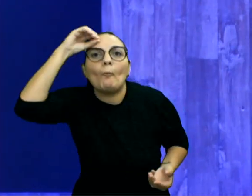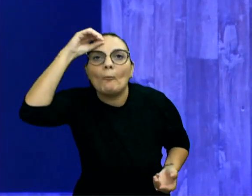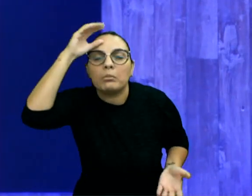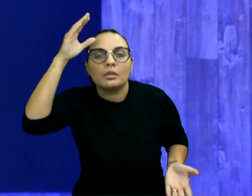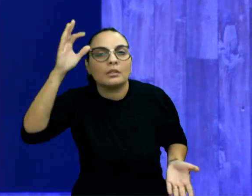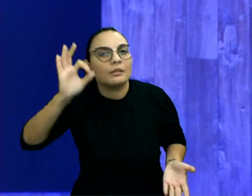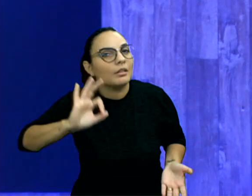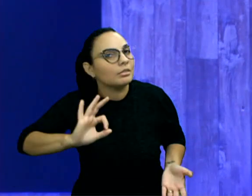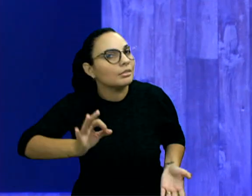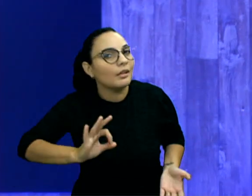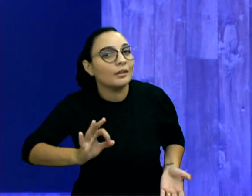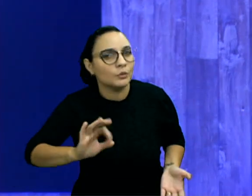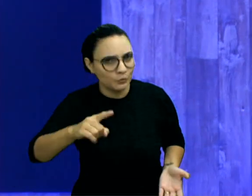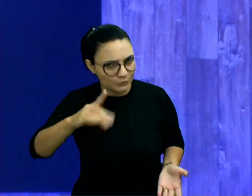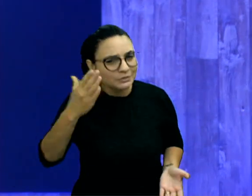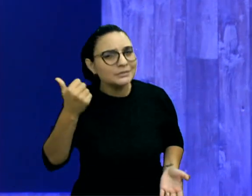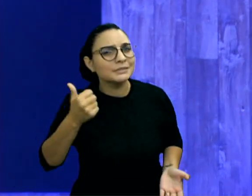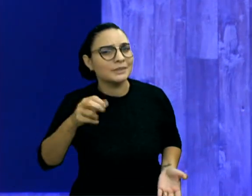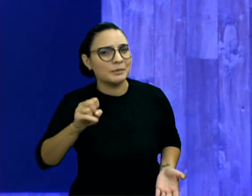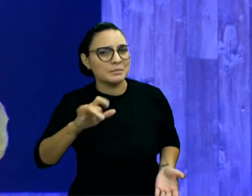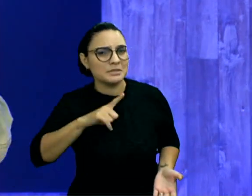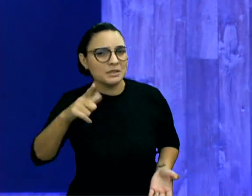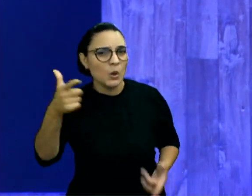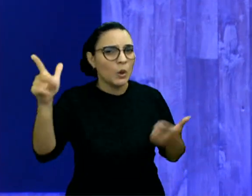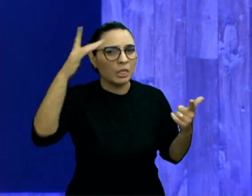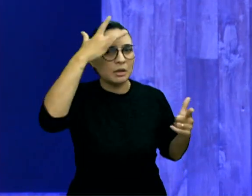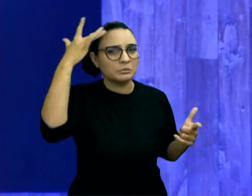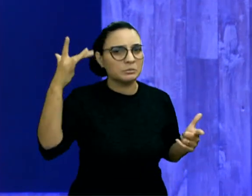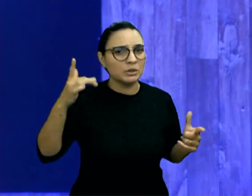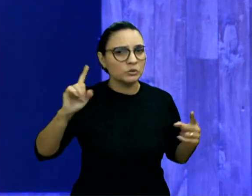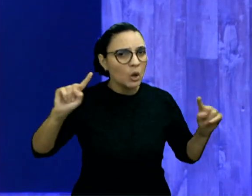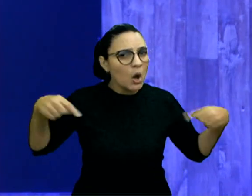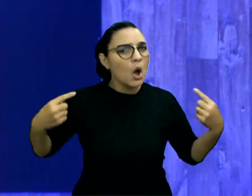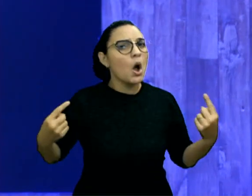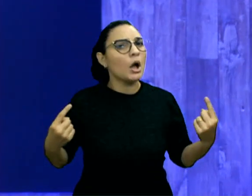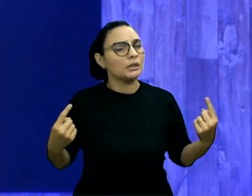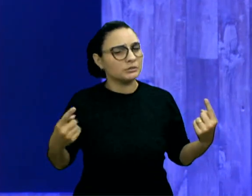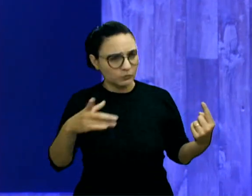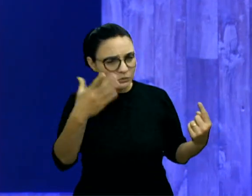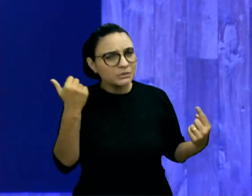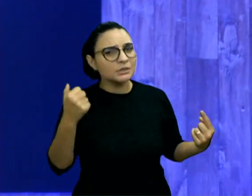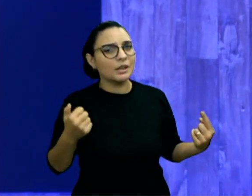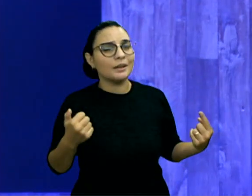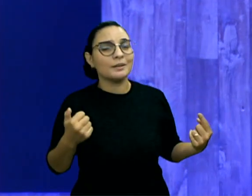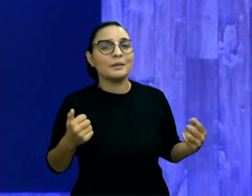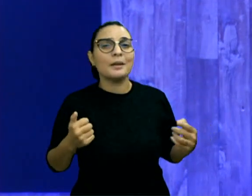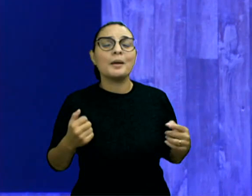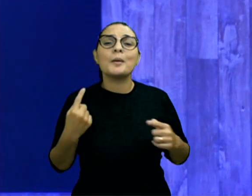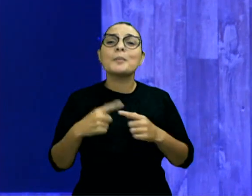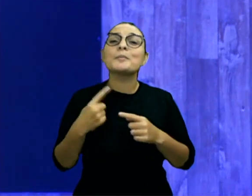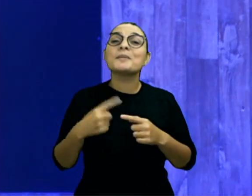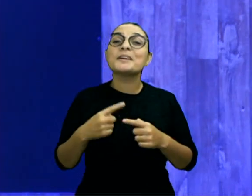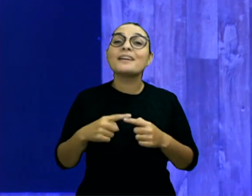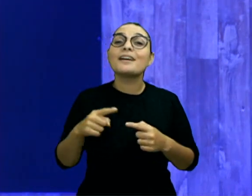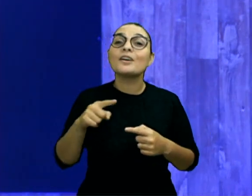Você sabe quando as pessoas estão falando, quando elas estão pensando, quando elas estão tramando, você sabe, mas é por quê? Porque você está se